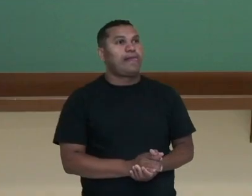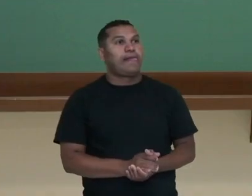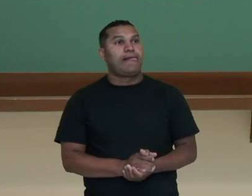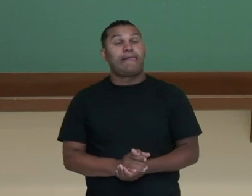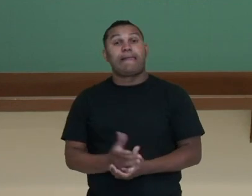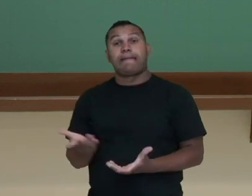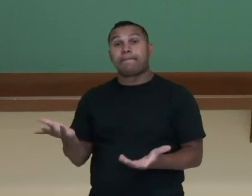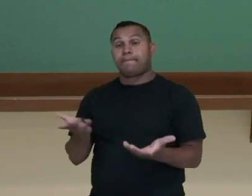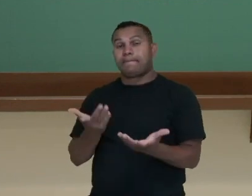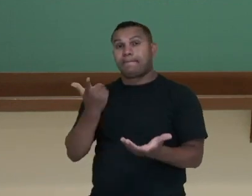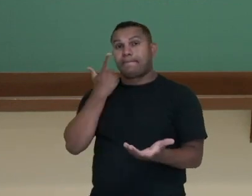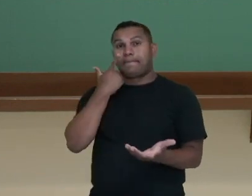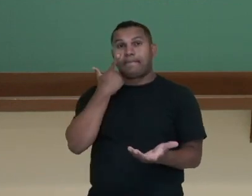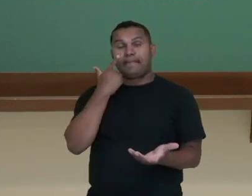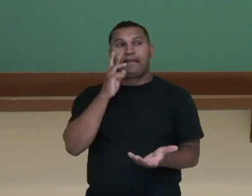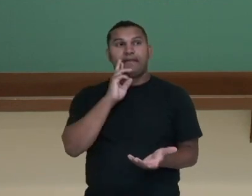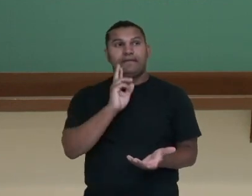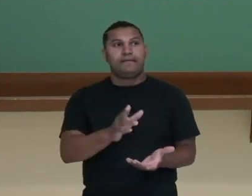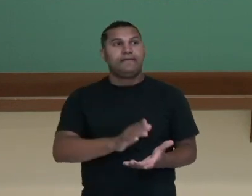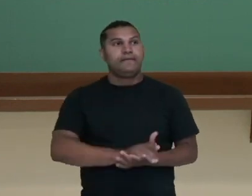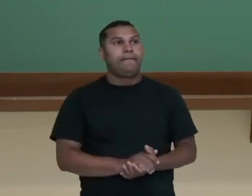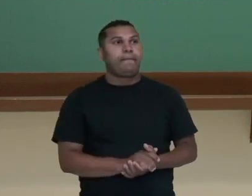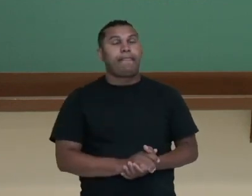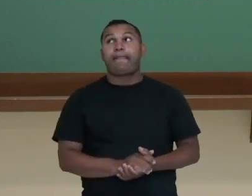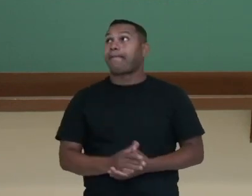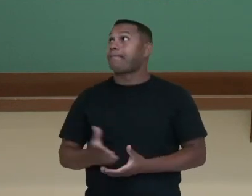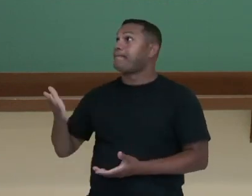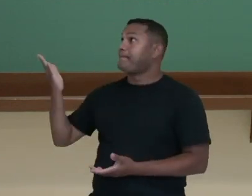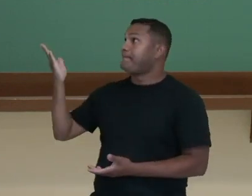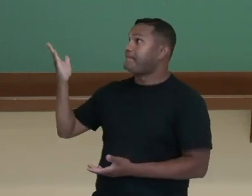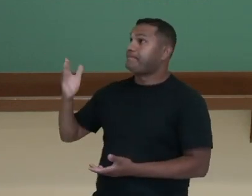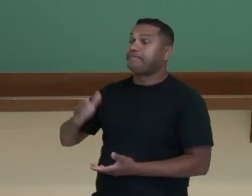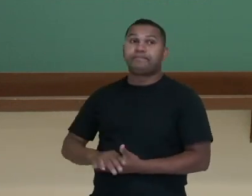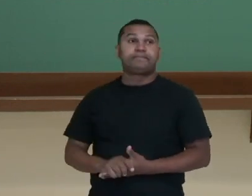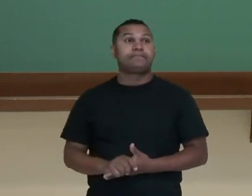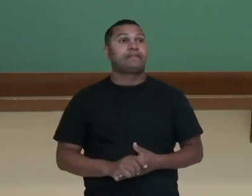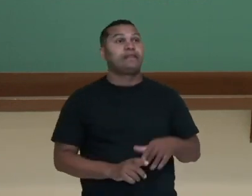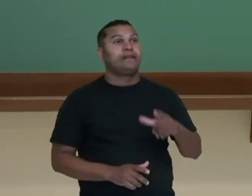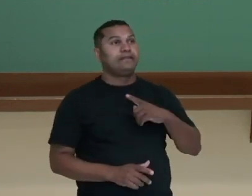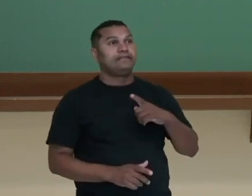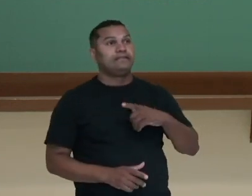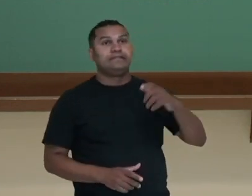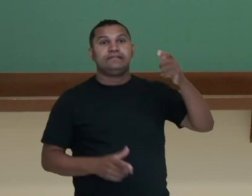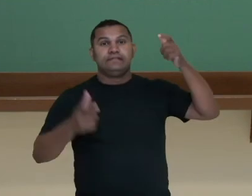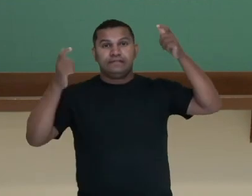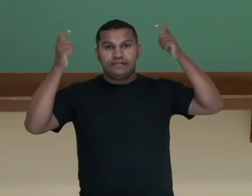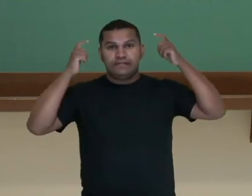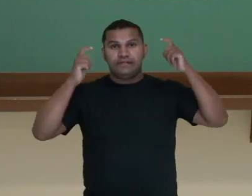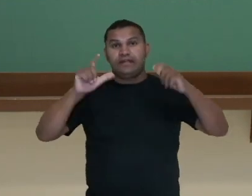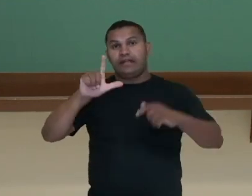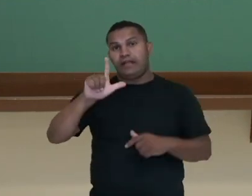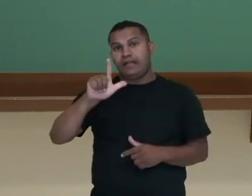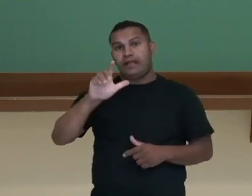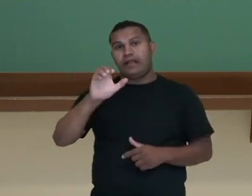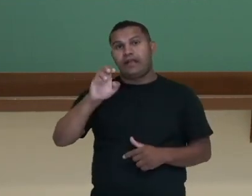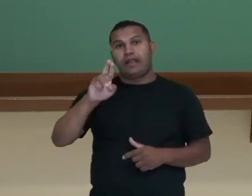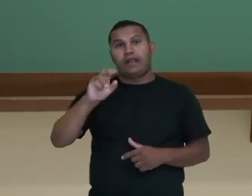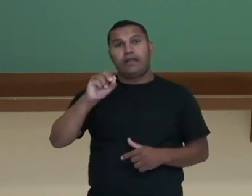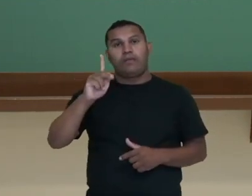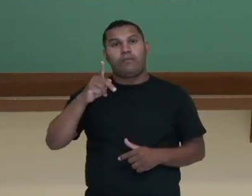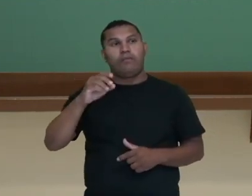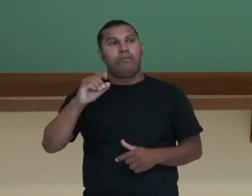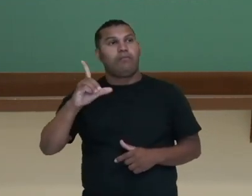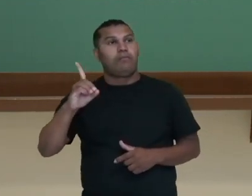Galera, vamos corrigir a nossa atividade, né? Então, a partir da charge, século XIX, retratando o rei Leopoldo II da Bélgica, temos